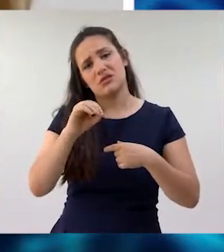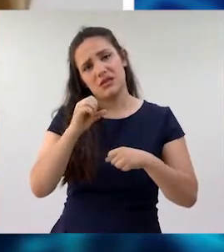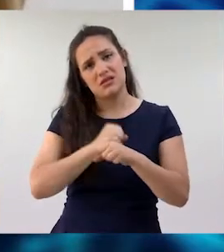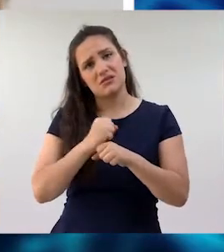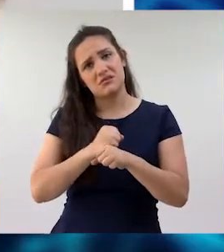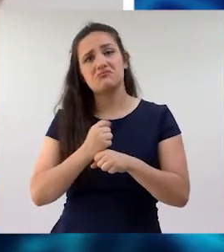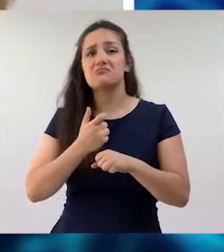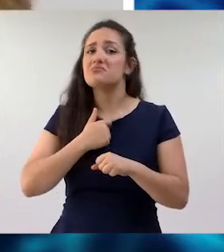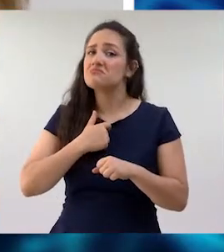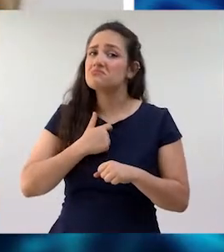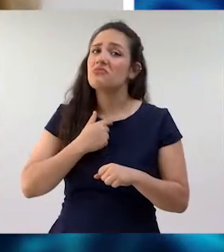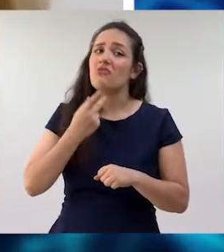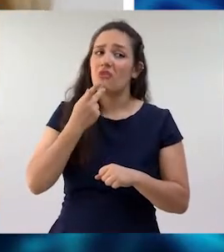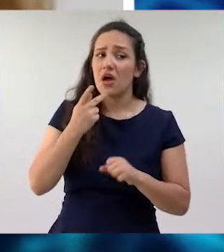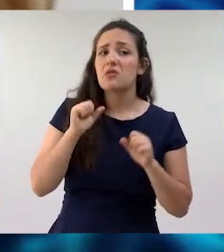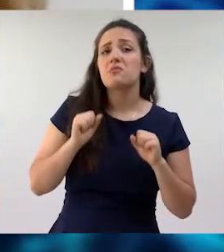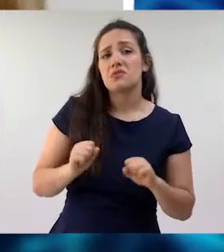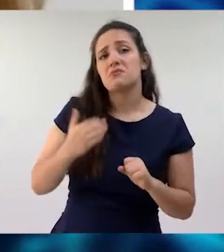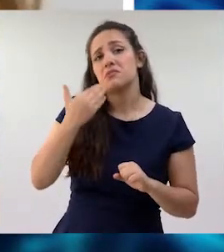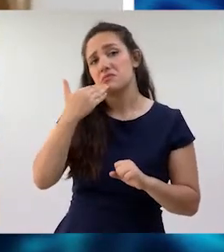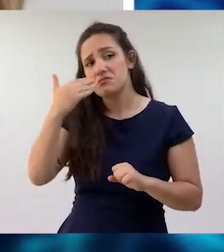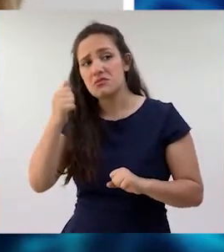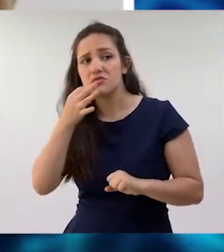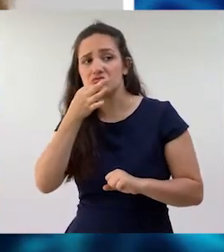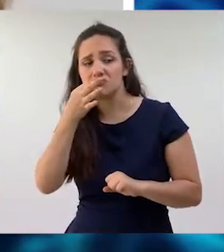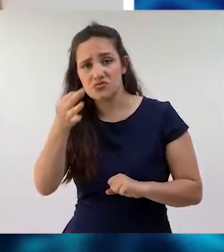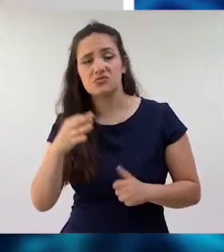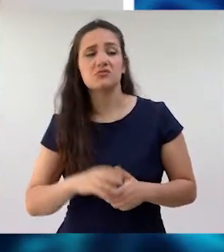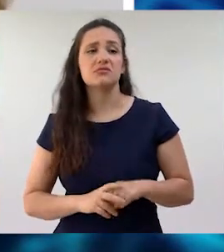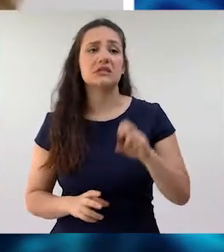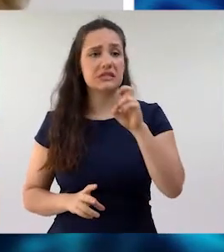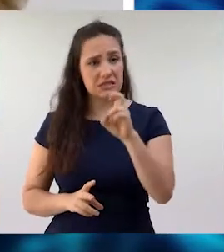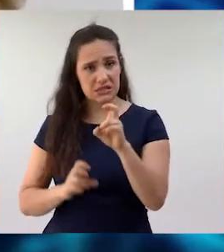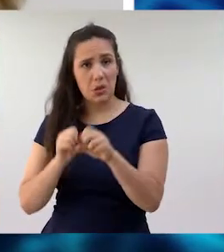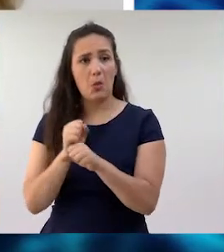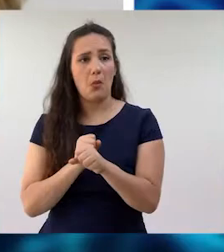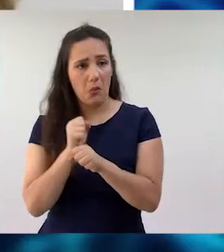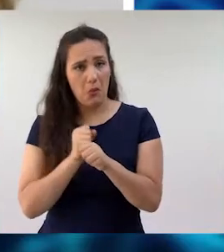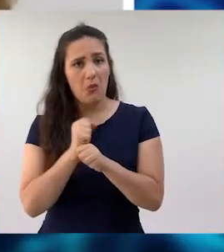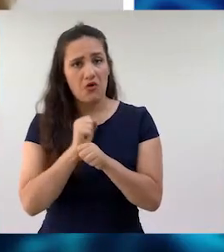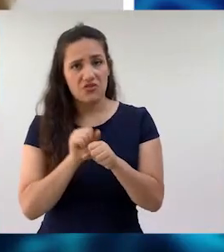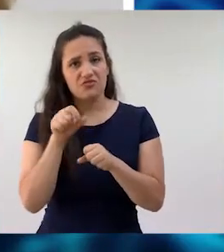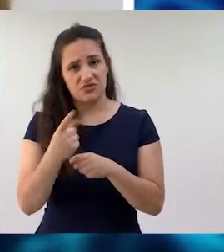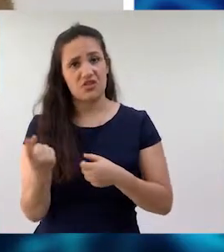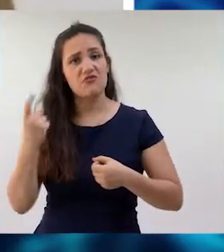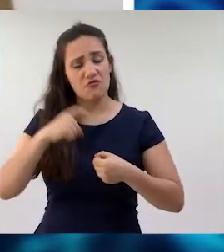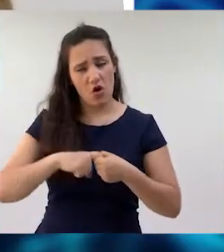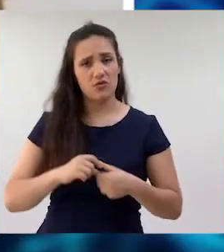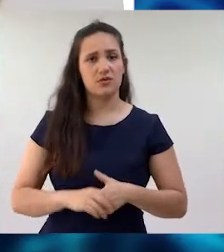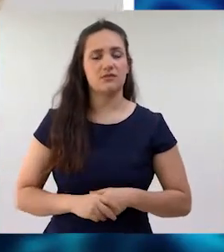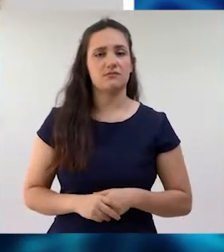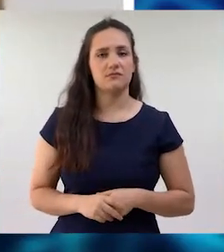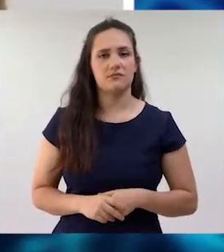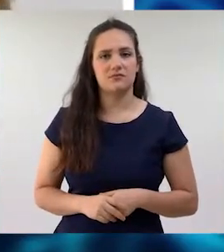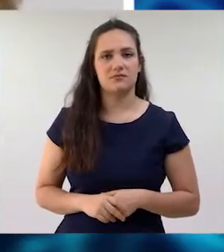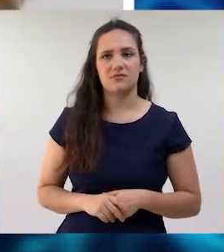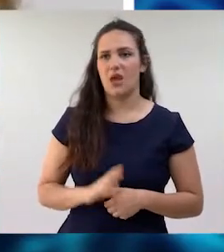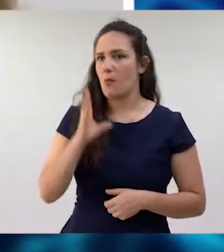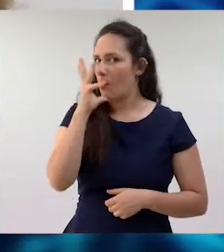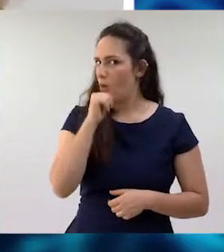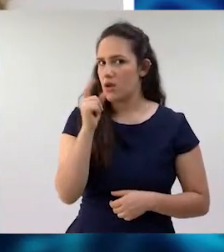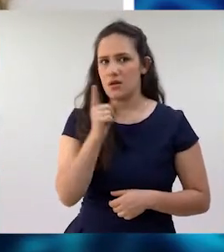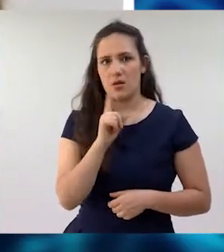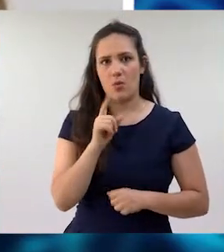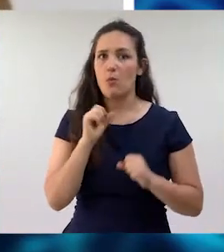sociedade em 10 anos. Eu gosto de indicar mais precoce, em 5 anos, porque para não